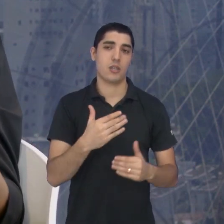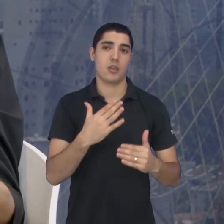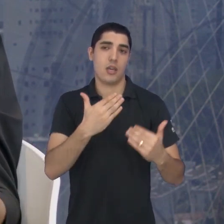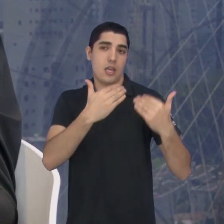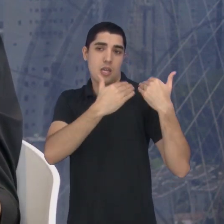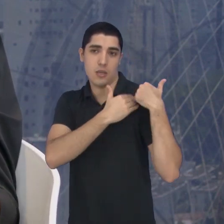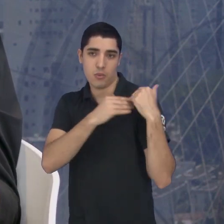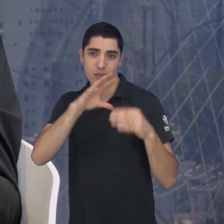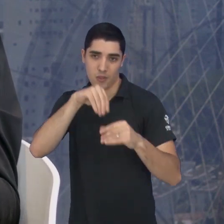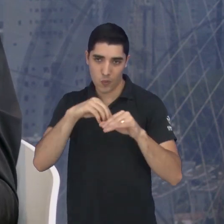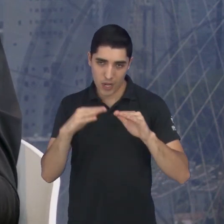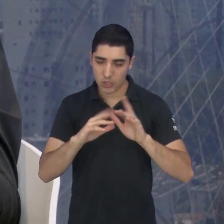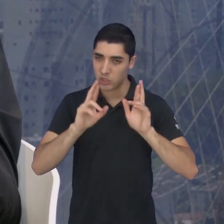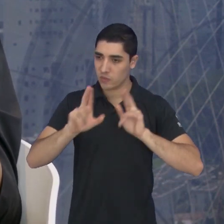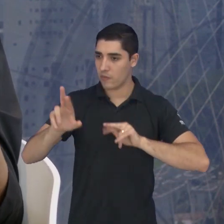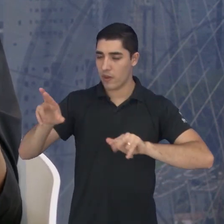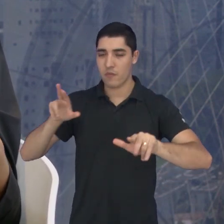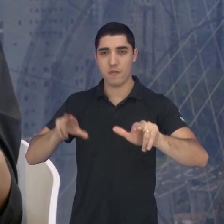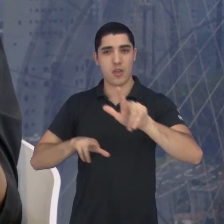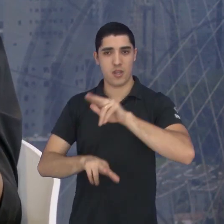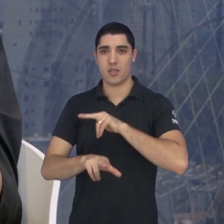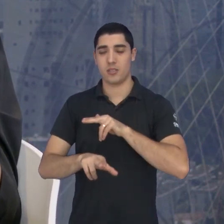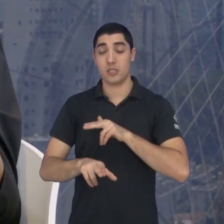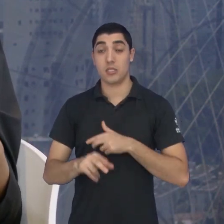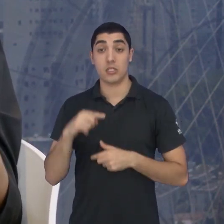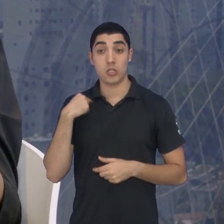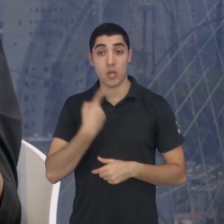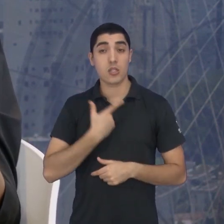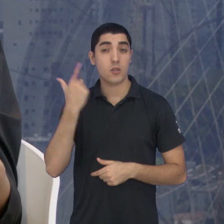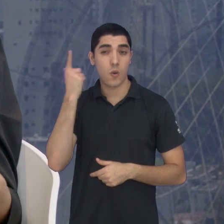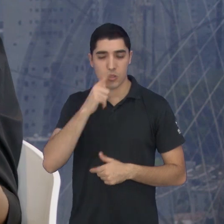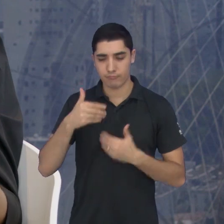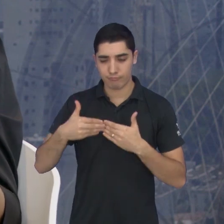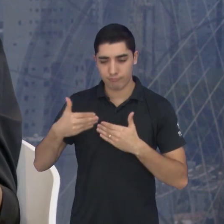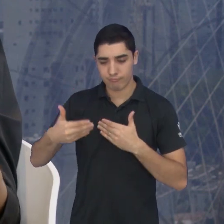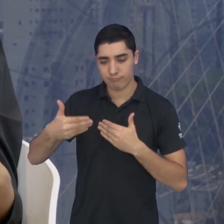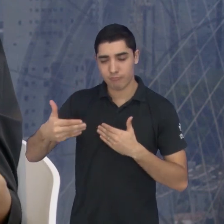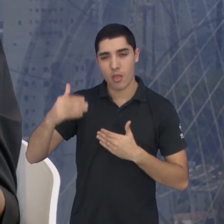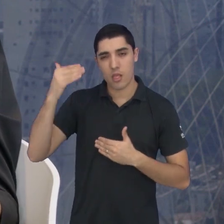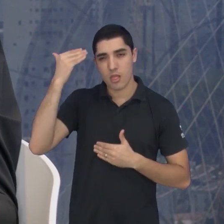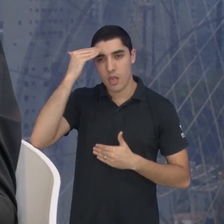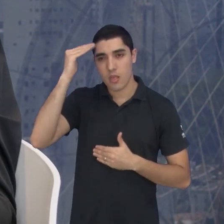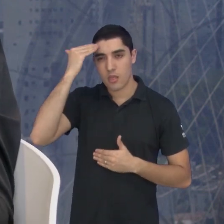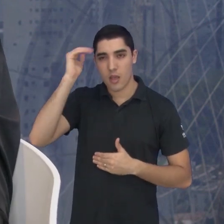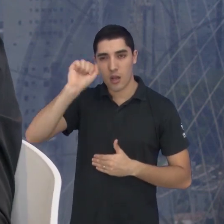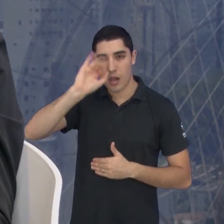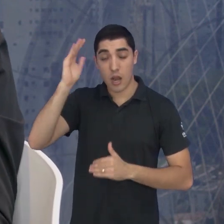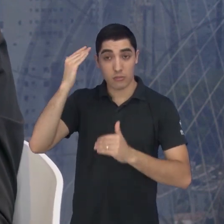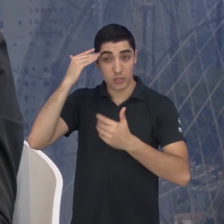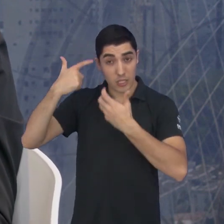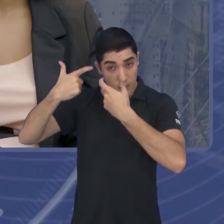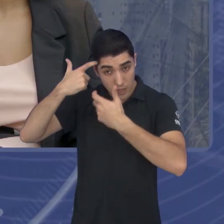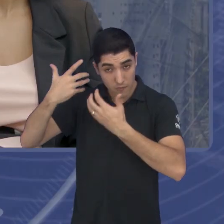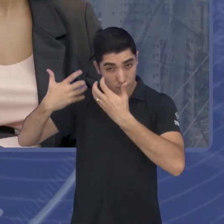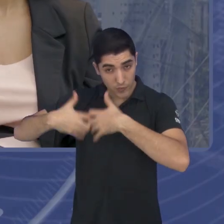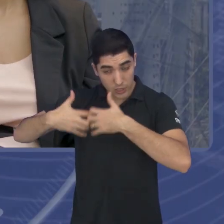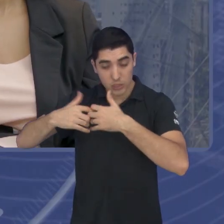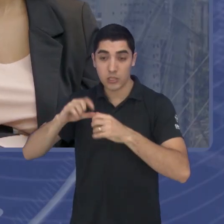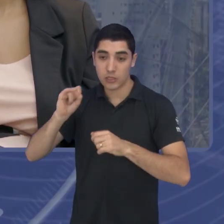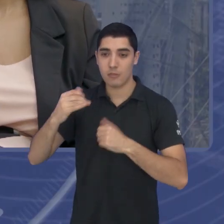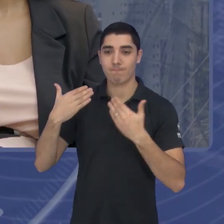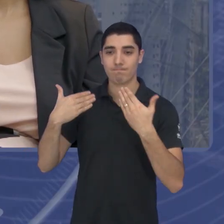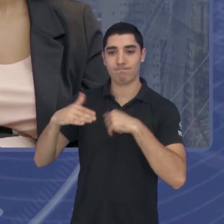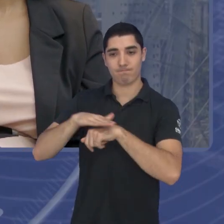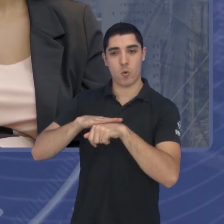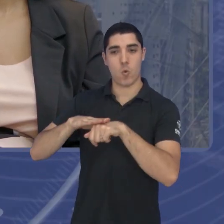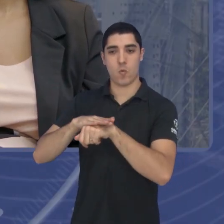questões complexas e que a gente só vai aumentando a consciência e as reflexões sobre isso conversando. Eu acho que o